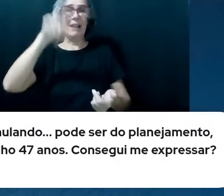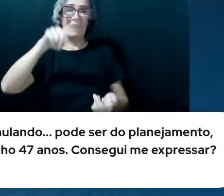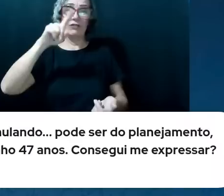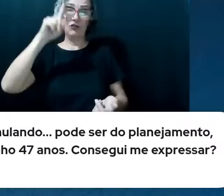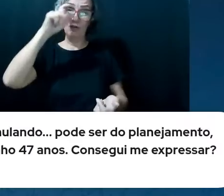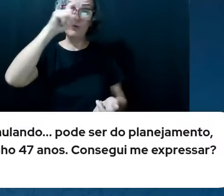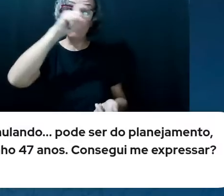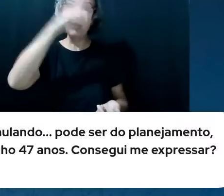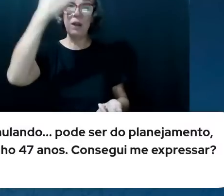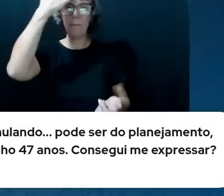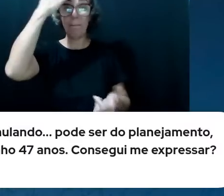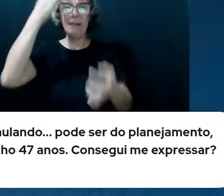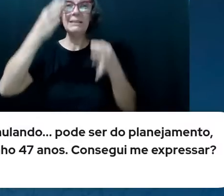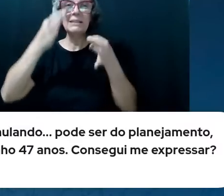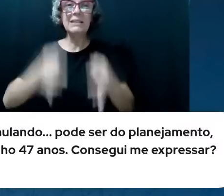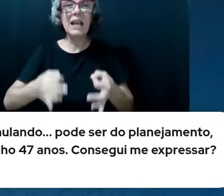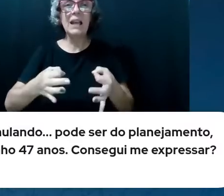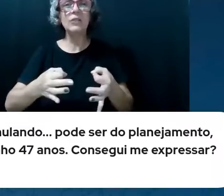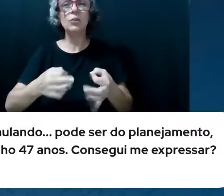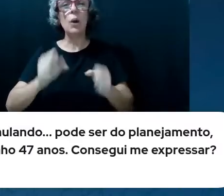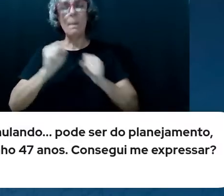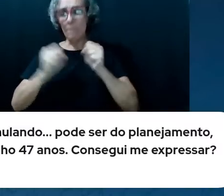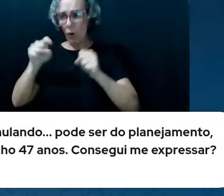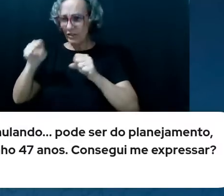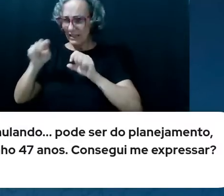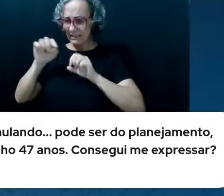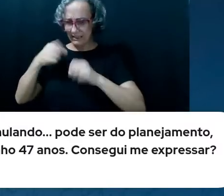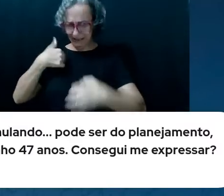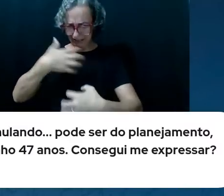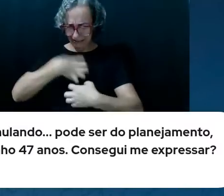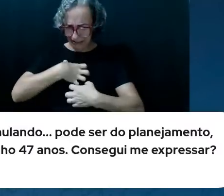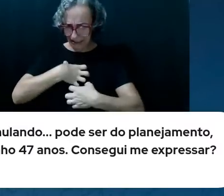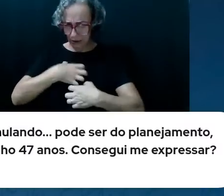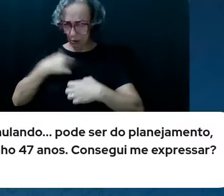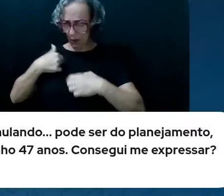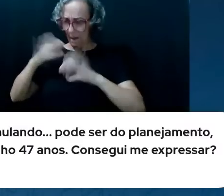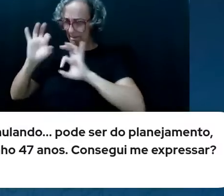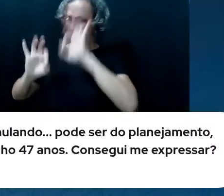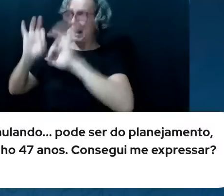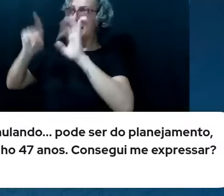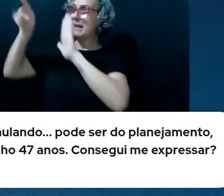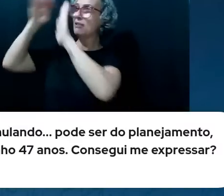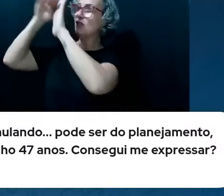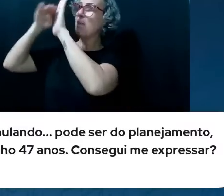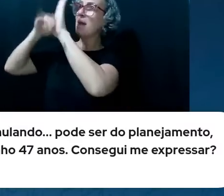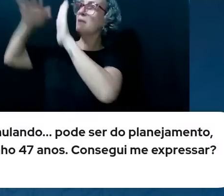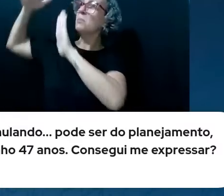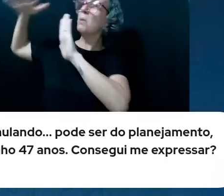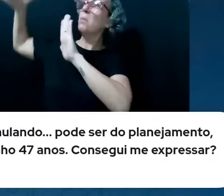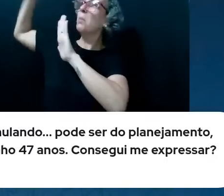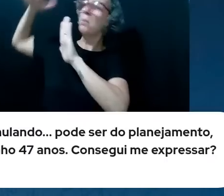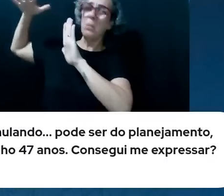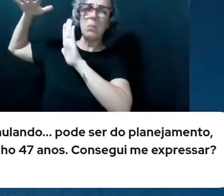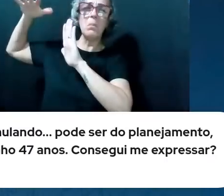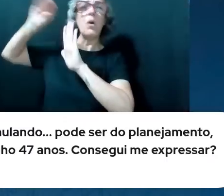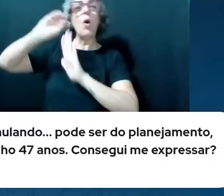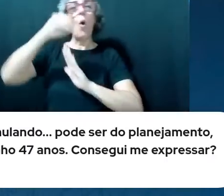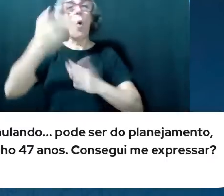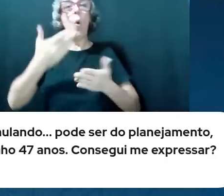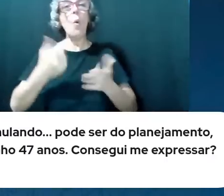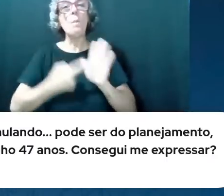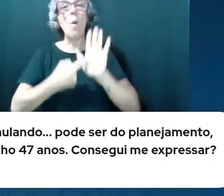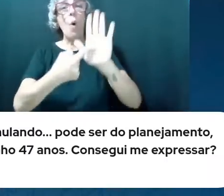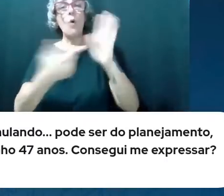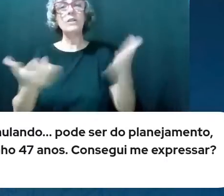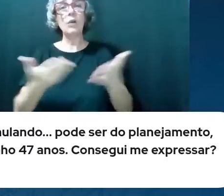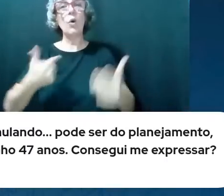Reformulando, pode ser do planejamento esses sintomas aparecerem agora, uma vez que tenho 47